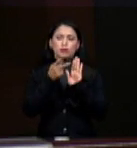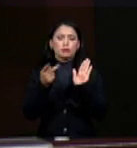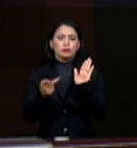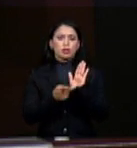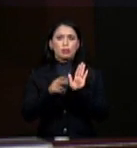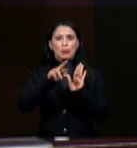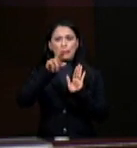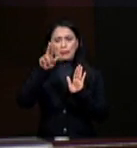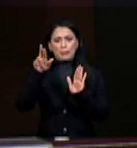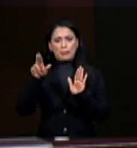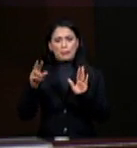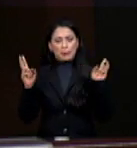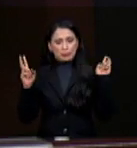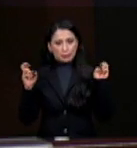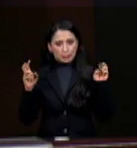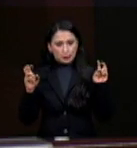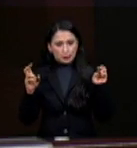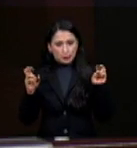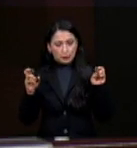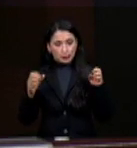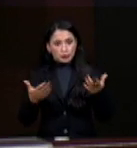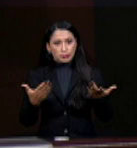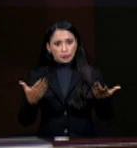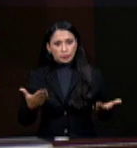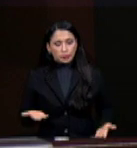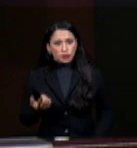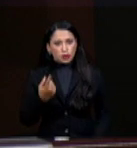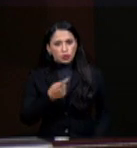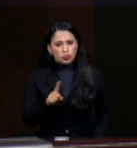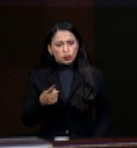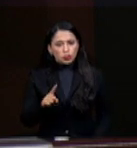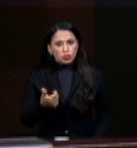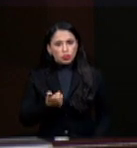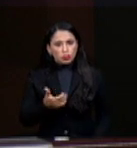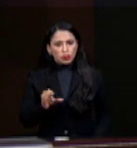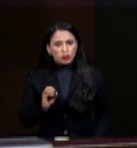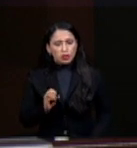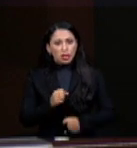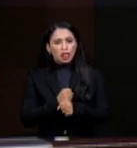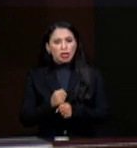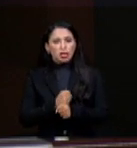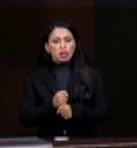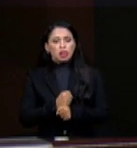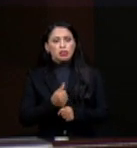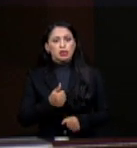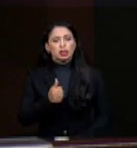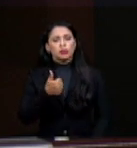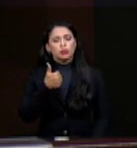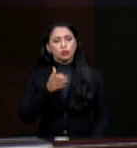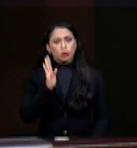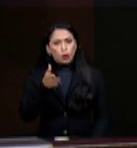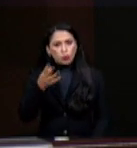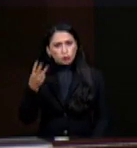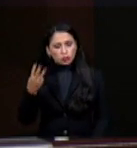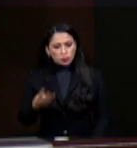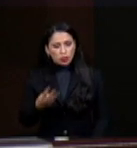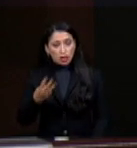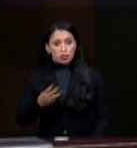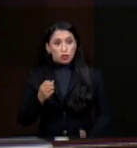mais variados temas. Por isso, nos últimos 10 anos, quase um terço do total de projetos apoiados pelo Fundo